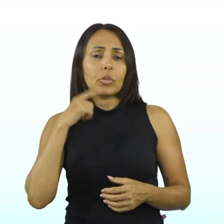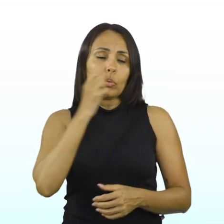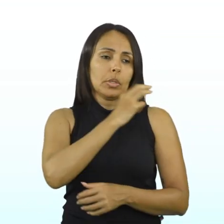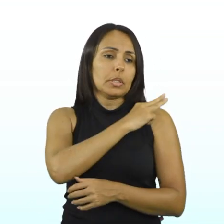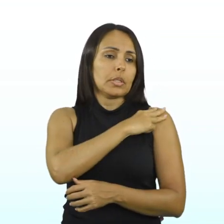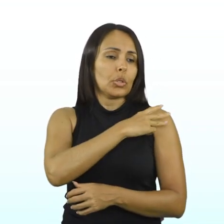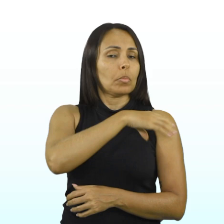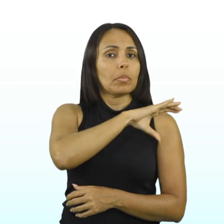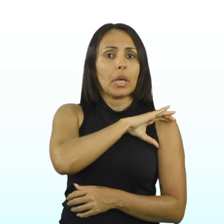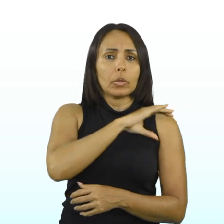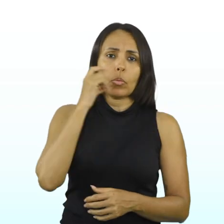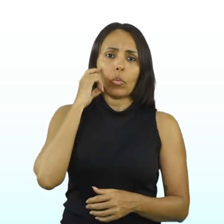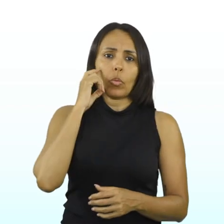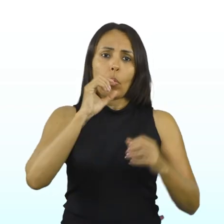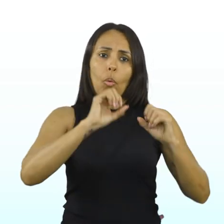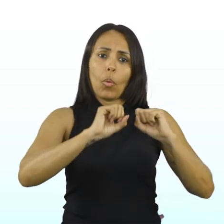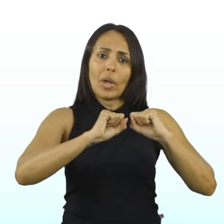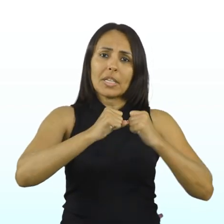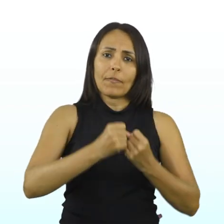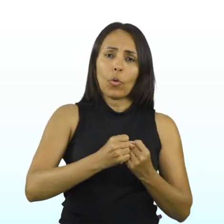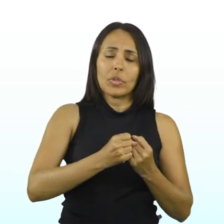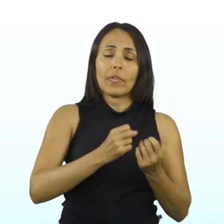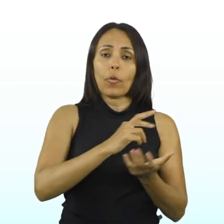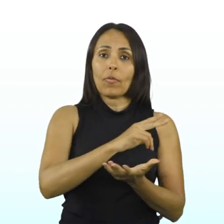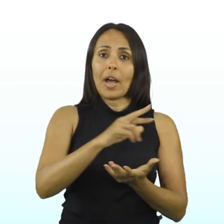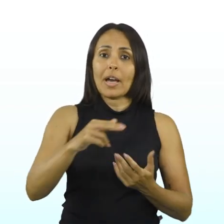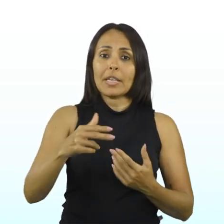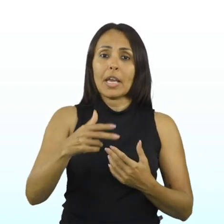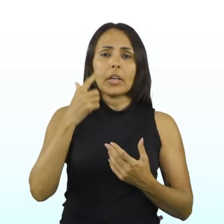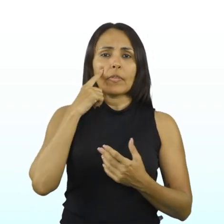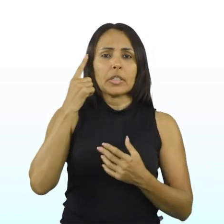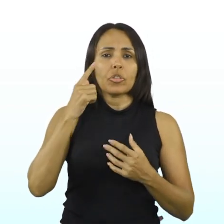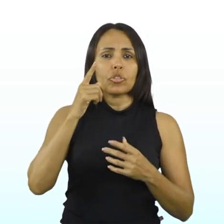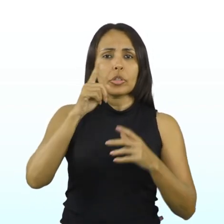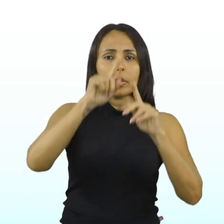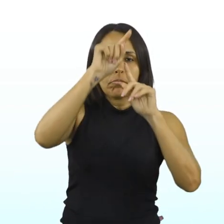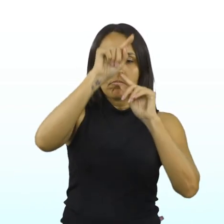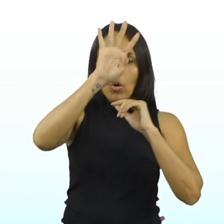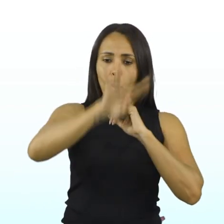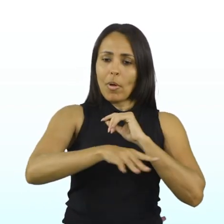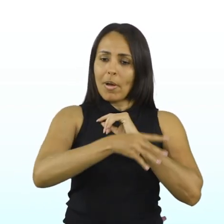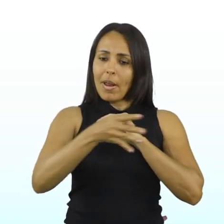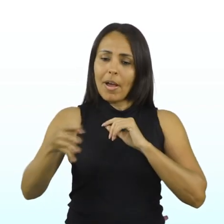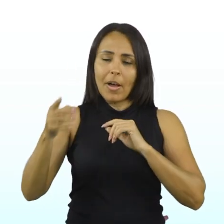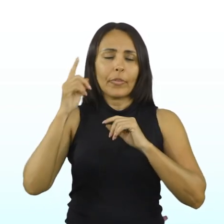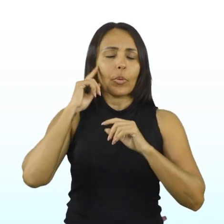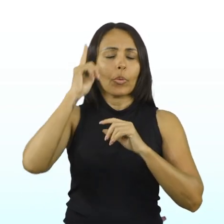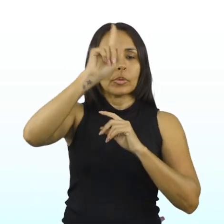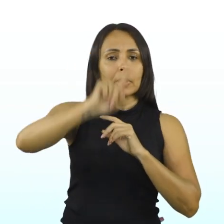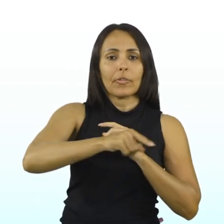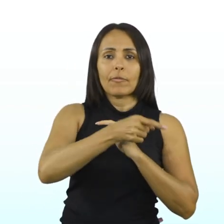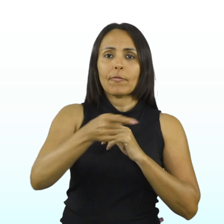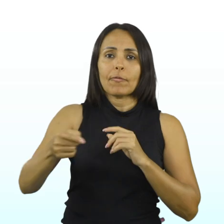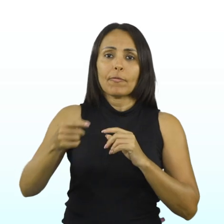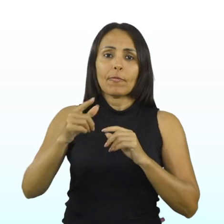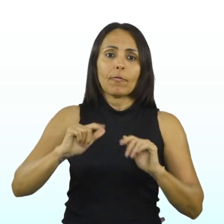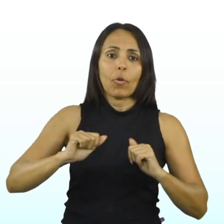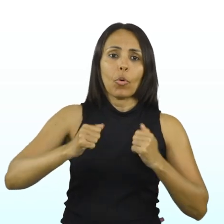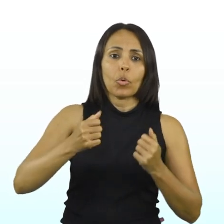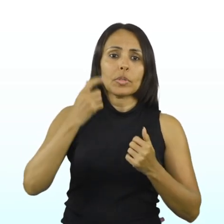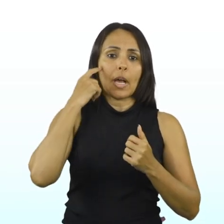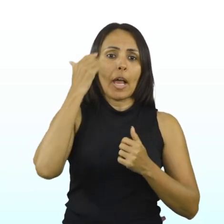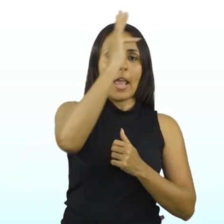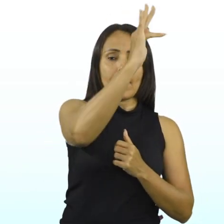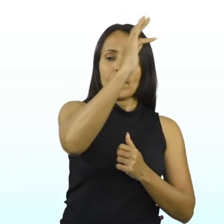ensino médio é que quando essa força for variável, vai existir um gráfico da força pelo deslocamento. E